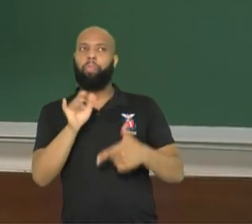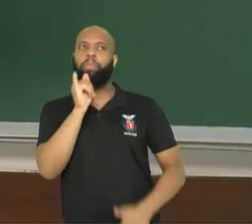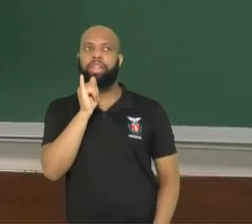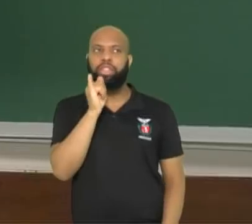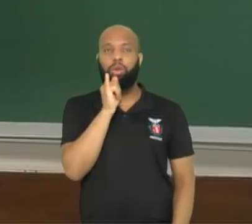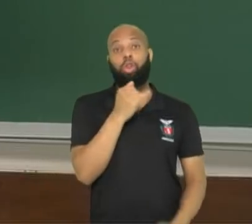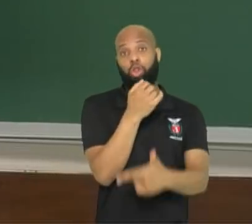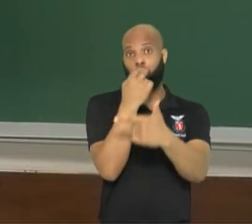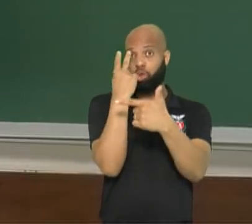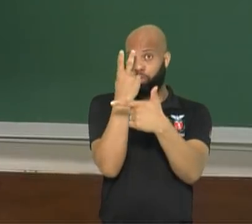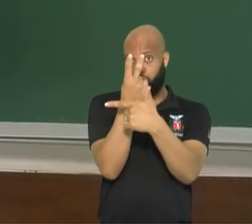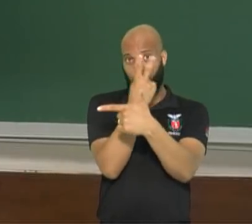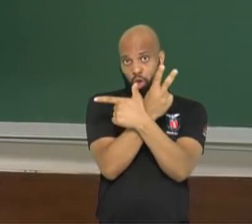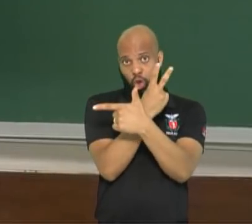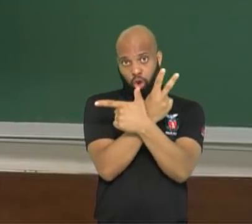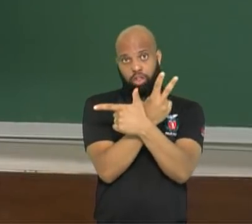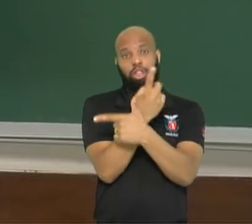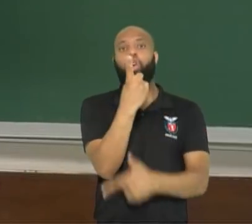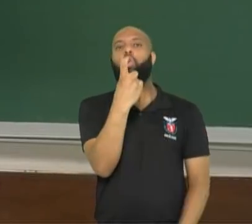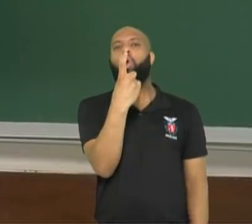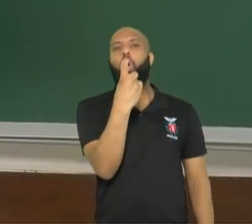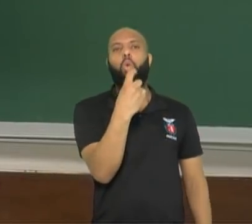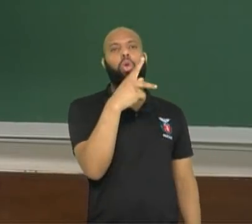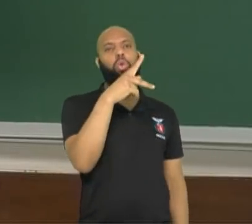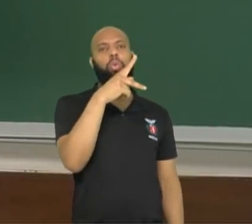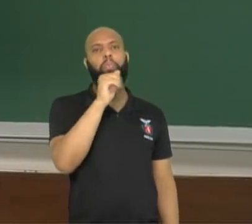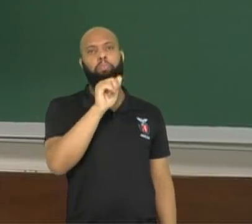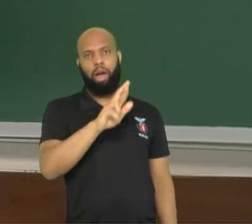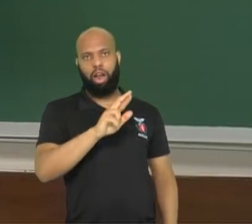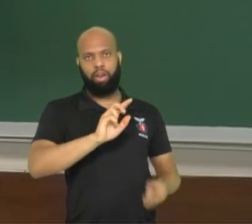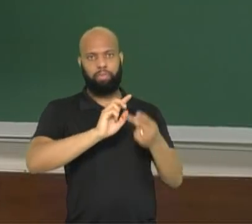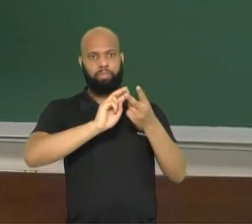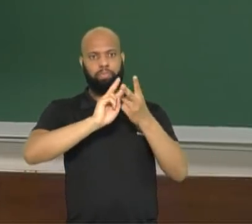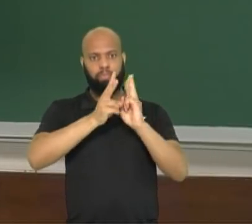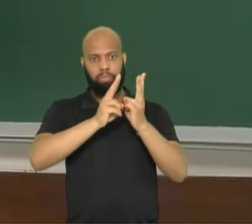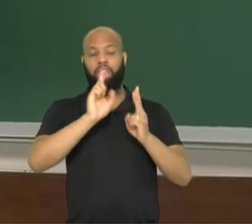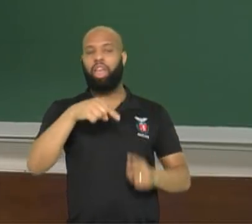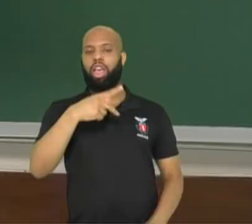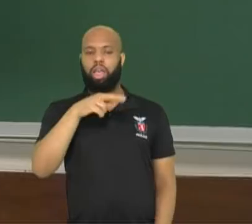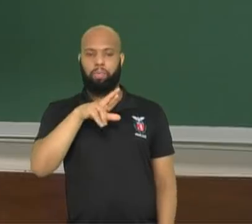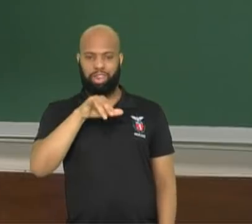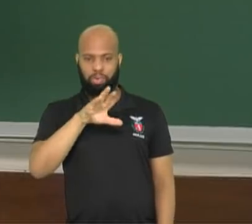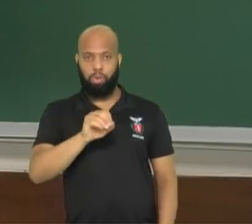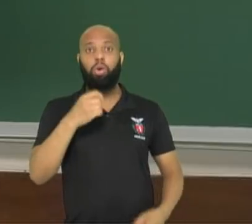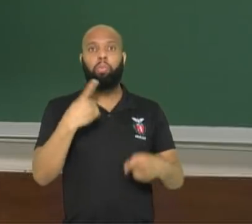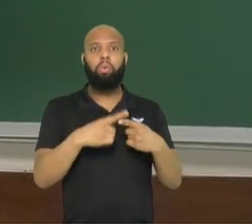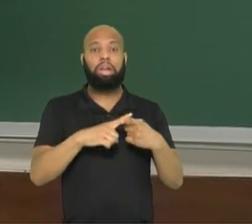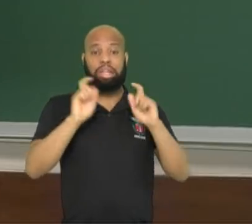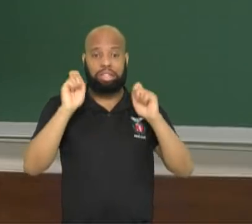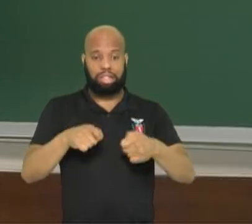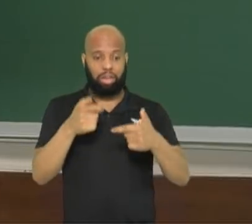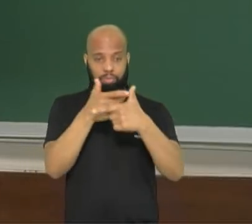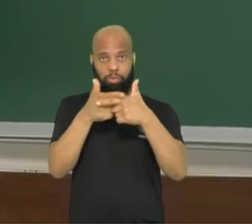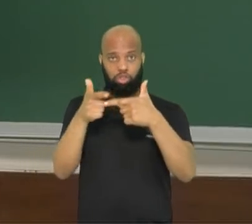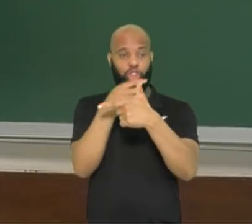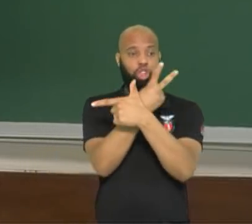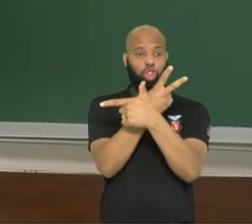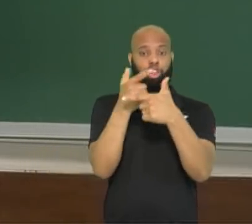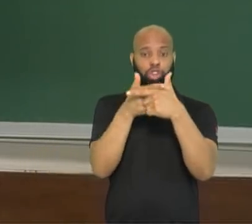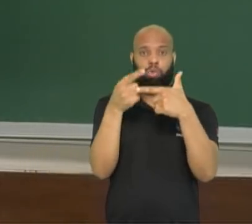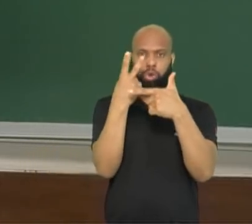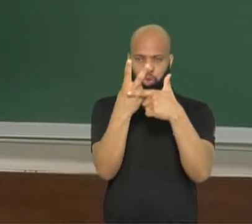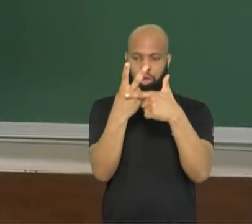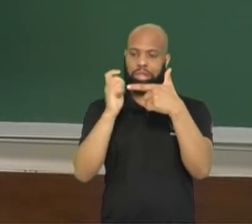exemplo, o número 2 é o único número par que é primo, tá? Por quê? Porque ele só é divisível por 1 e por ele